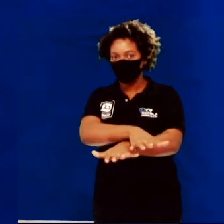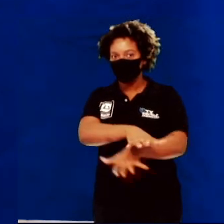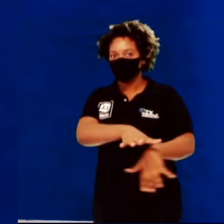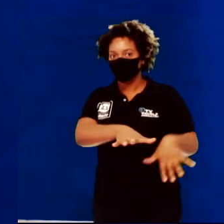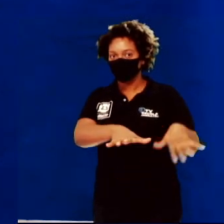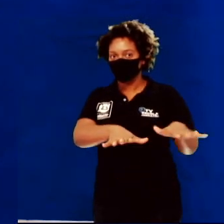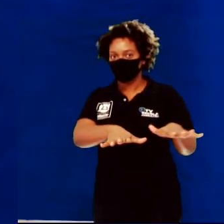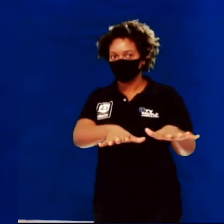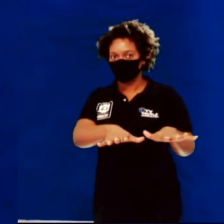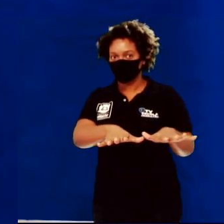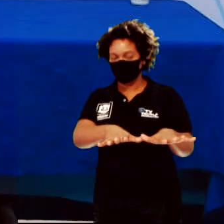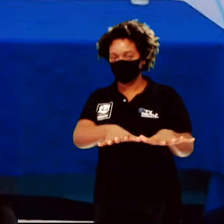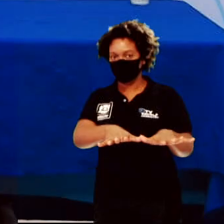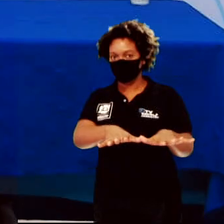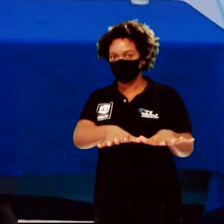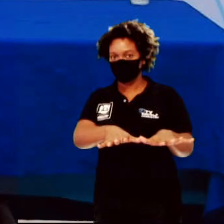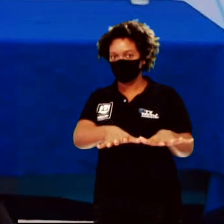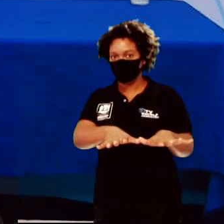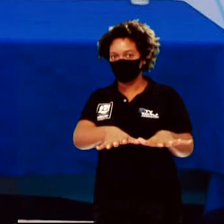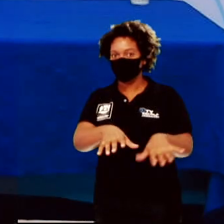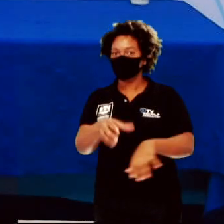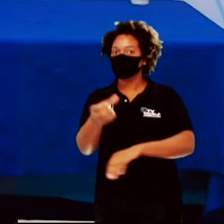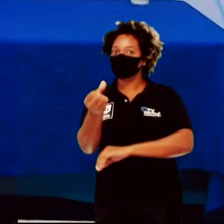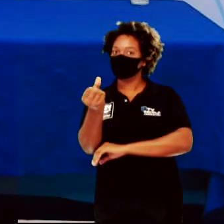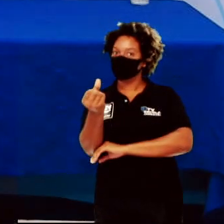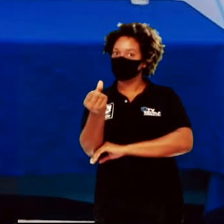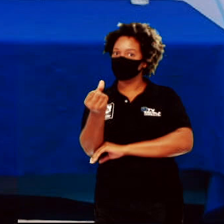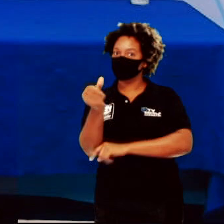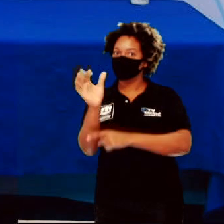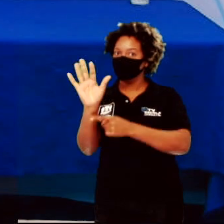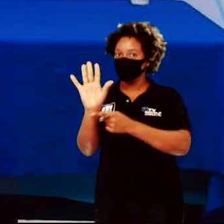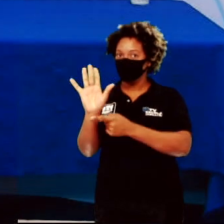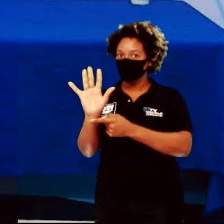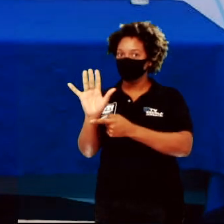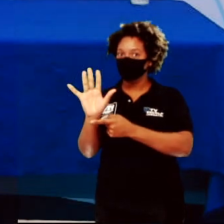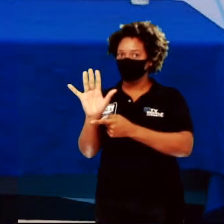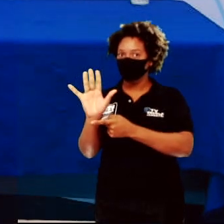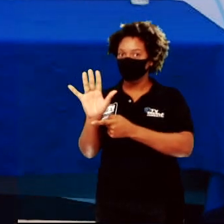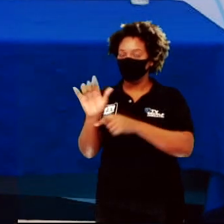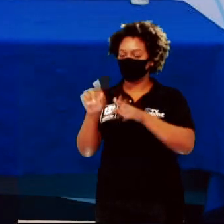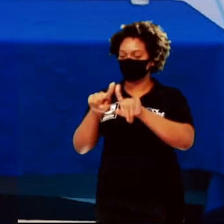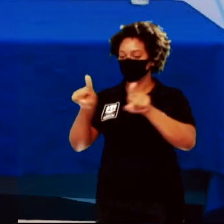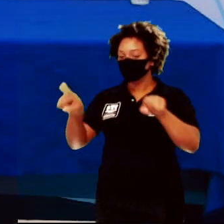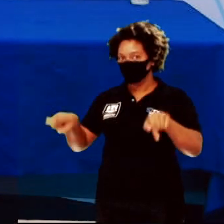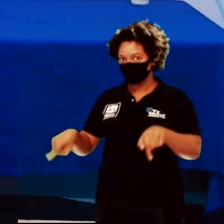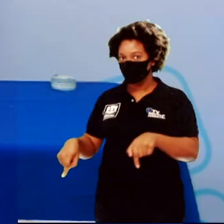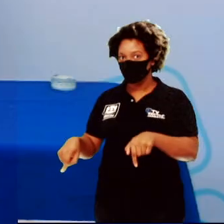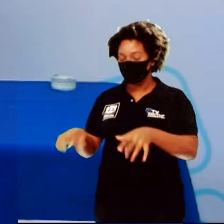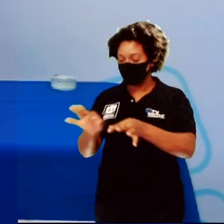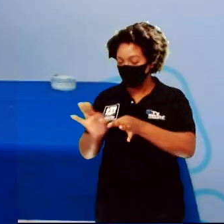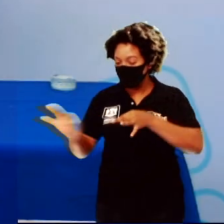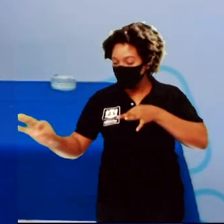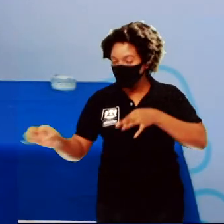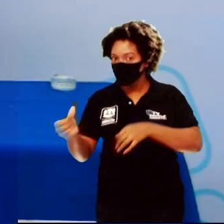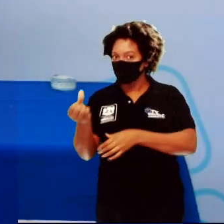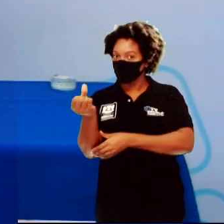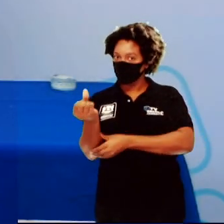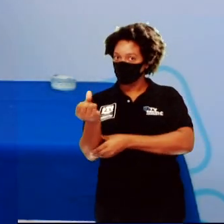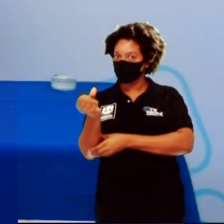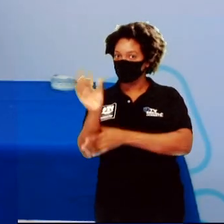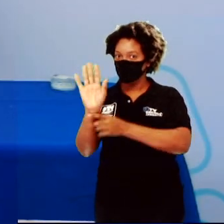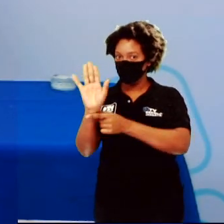5, 6. Em palmos, a nossa mesa mede 6